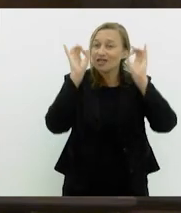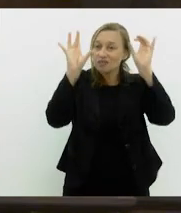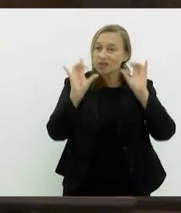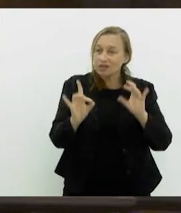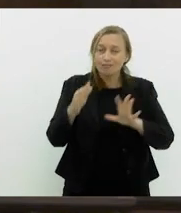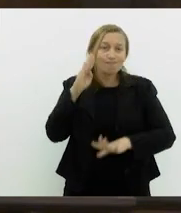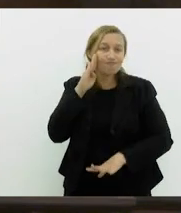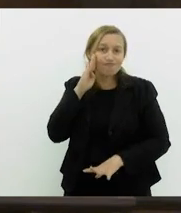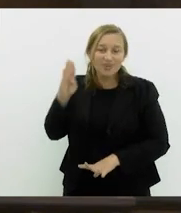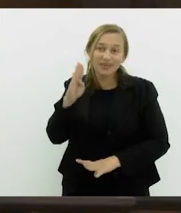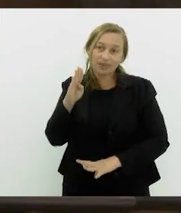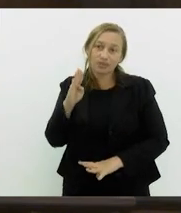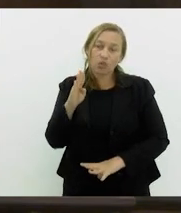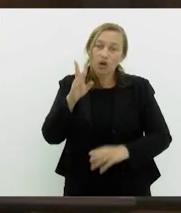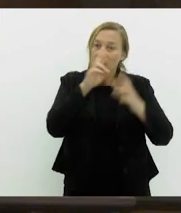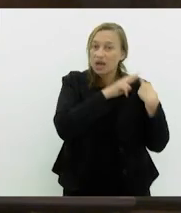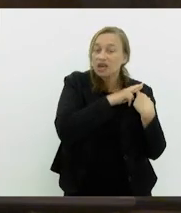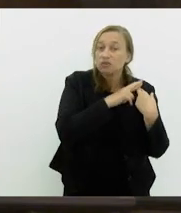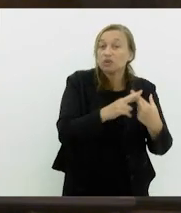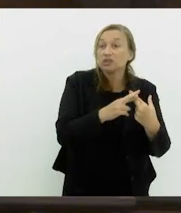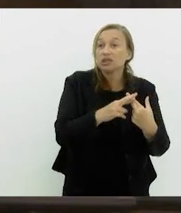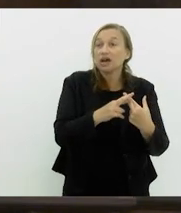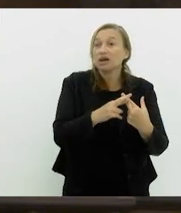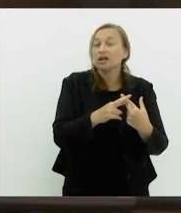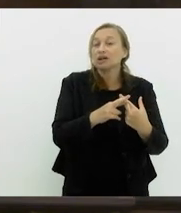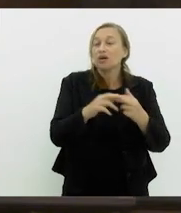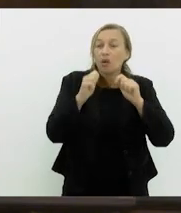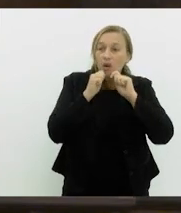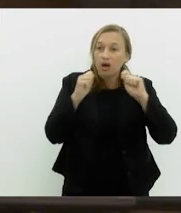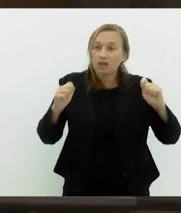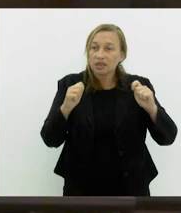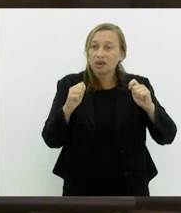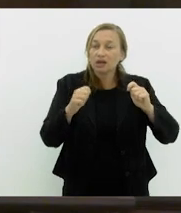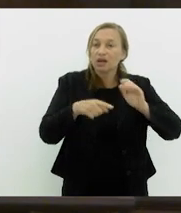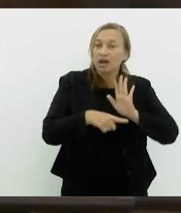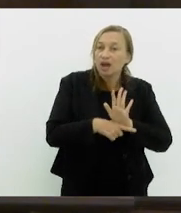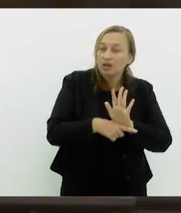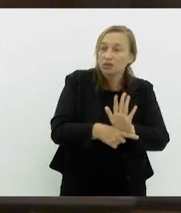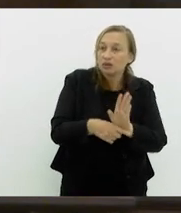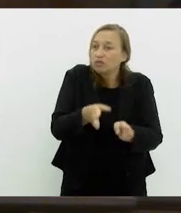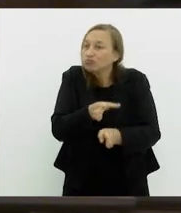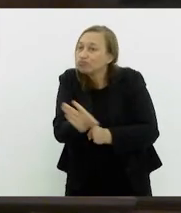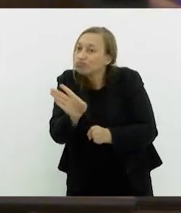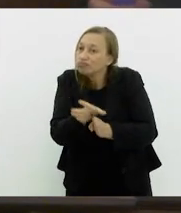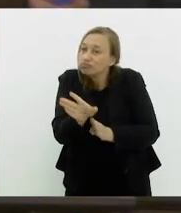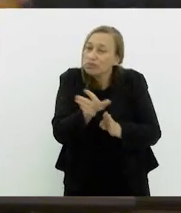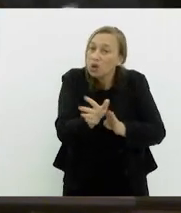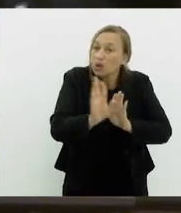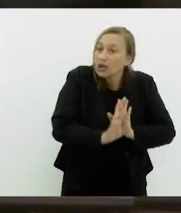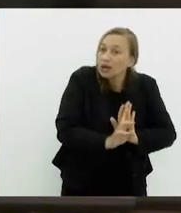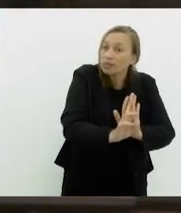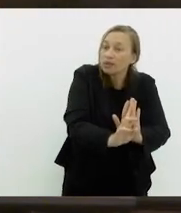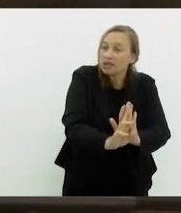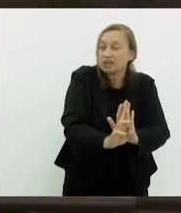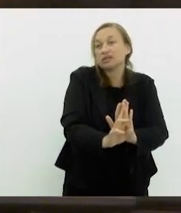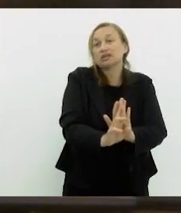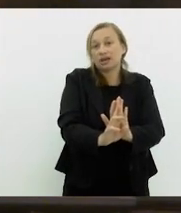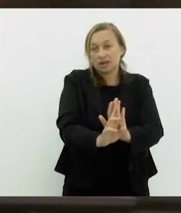crucial, responsáveis por assessorar, orientar e representar